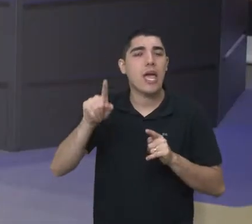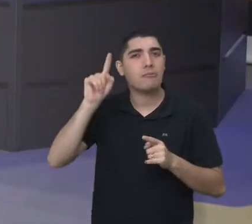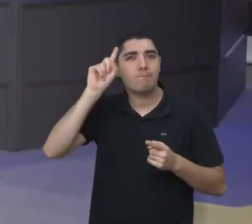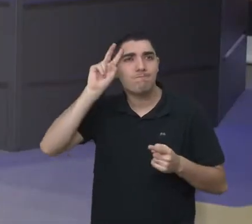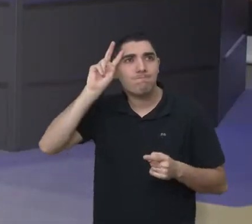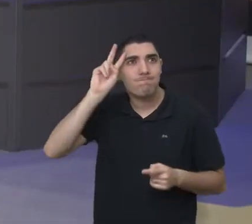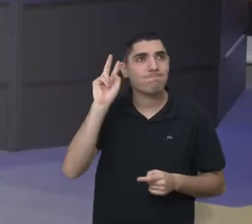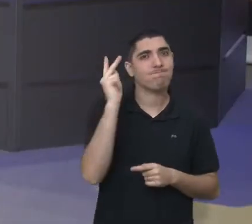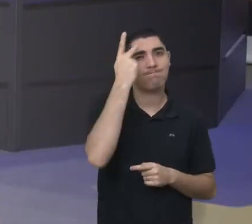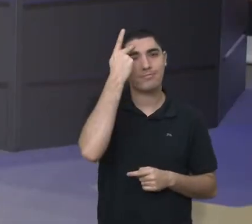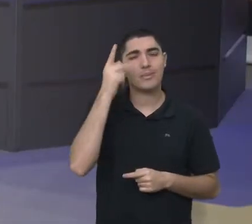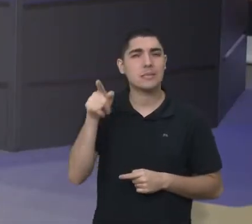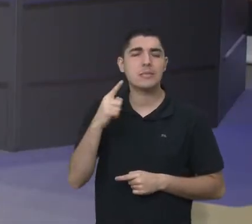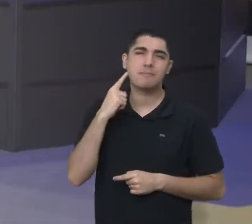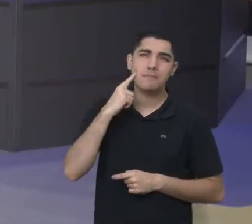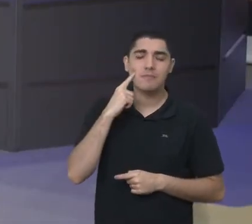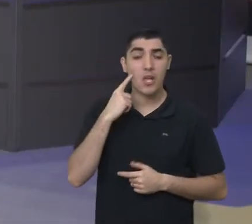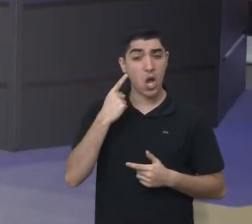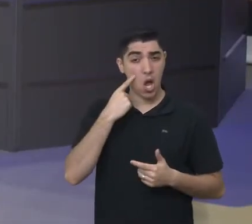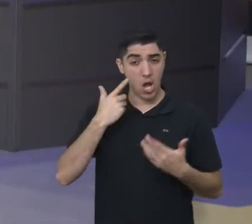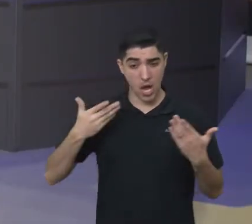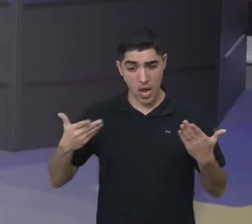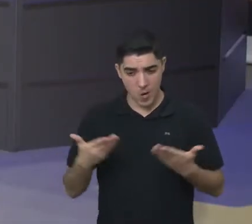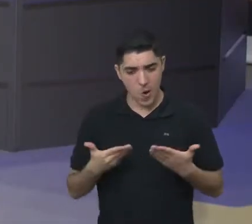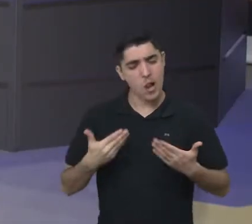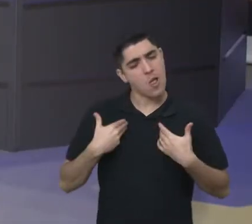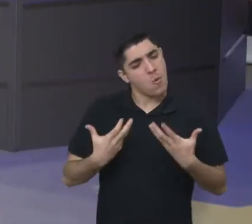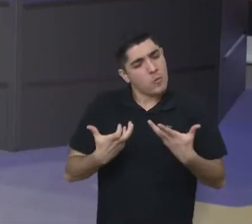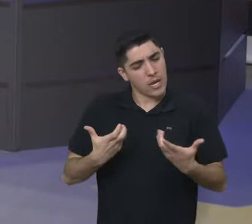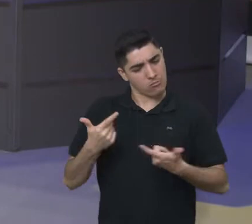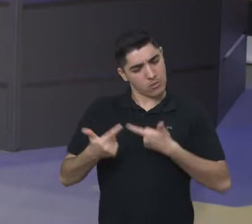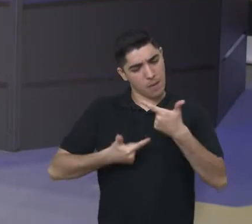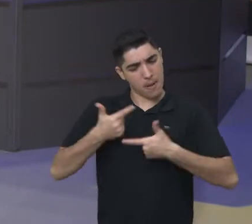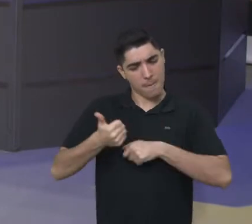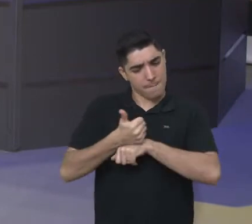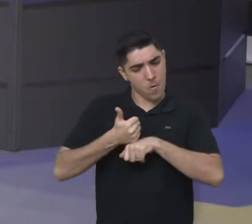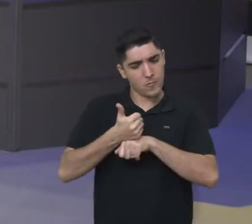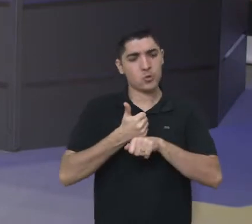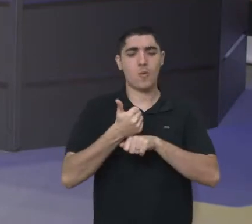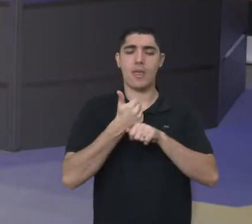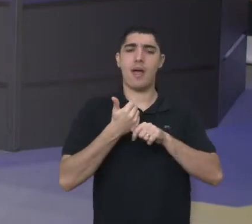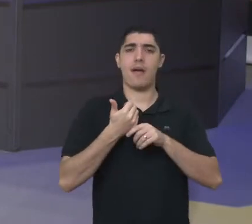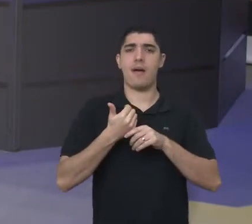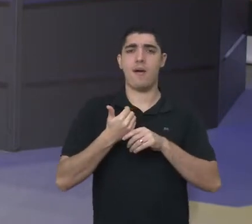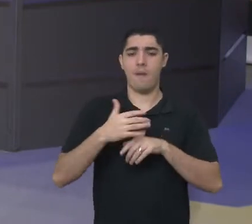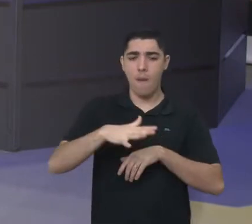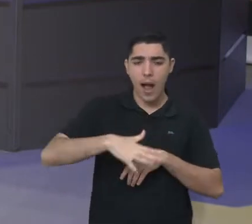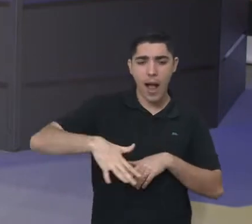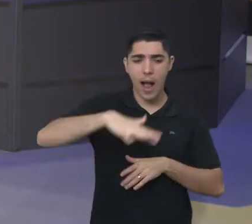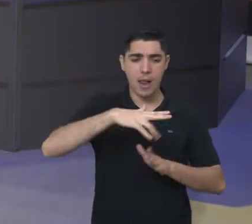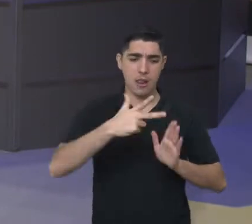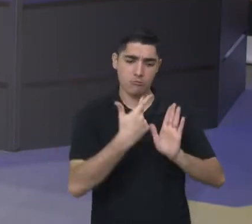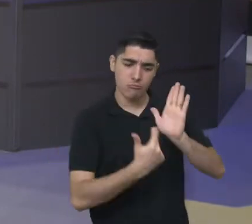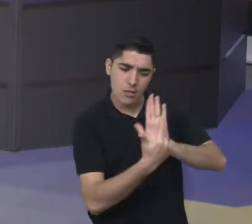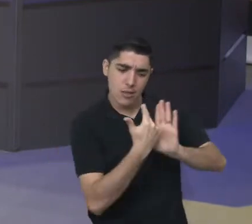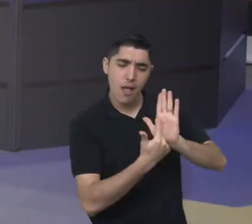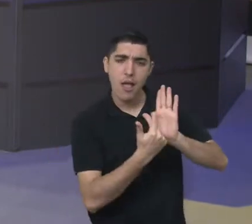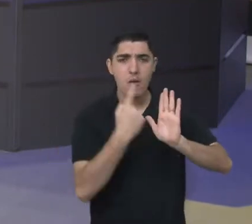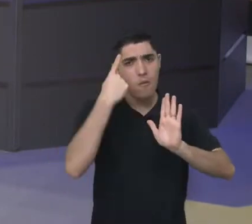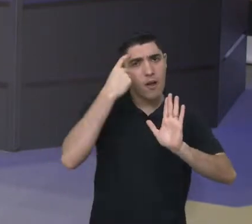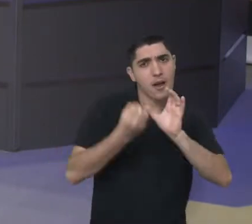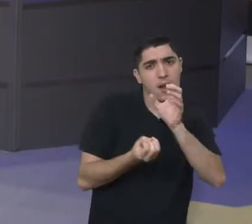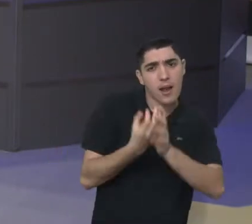você onde você virou e falou, olha, aqui eu quero isso pra minha vida, eu quero ser uma profissional da área de criação,